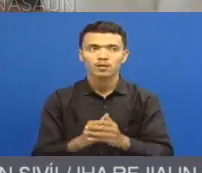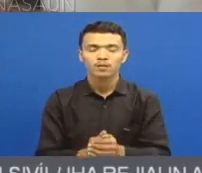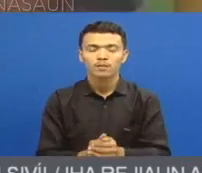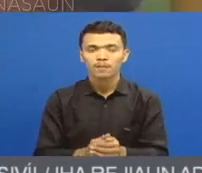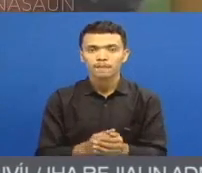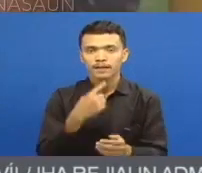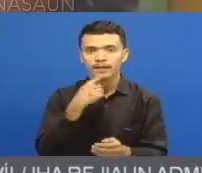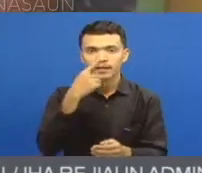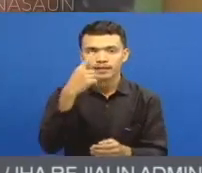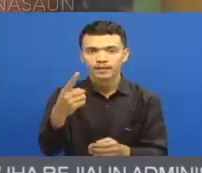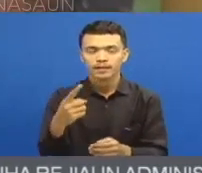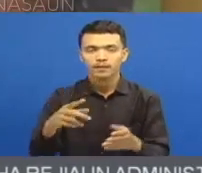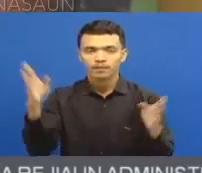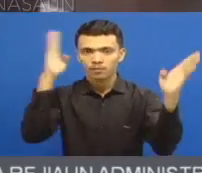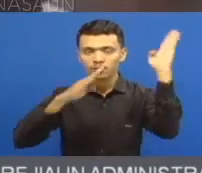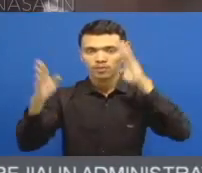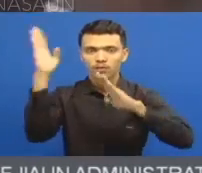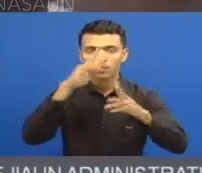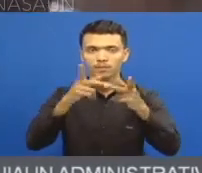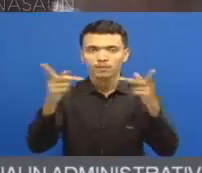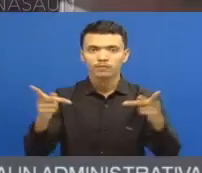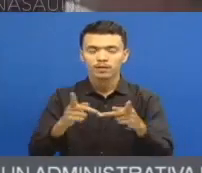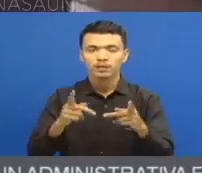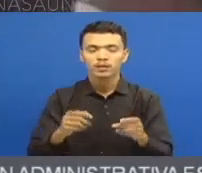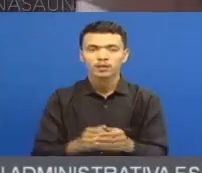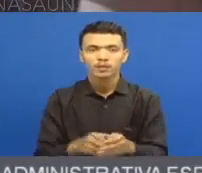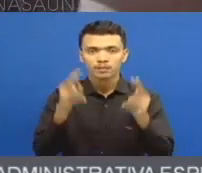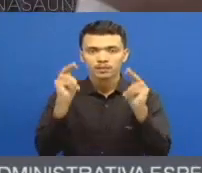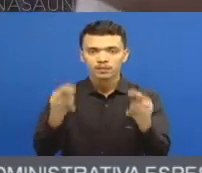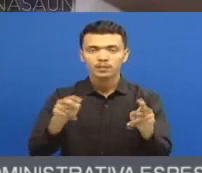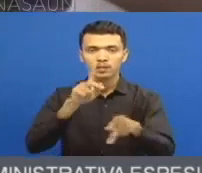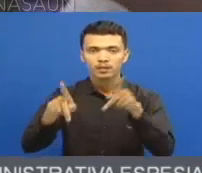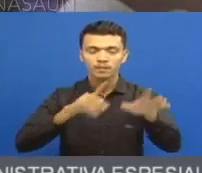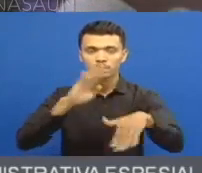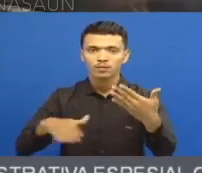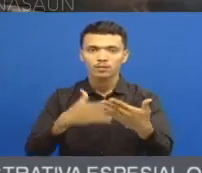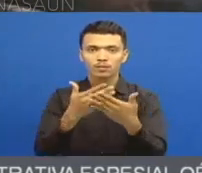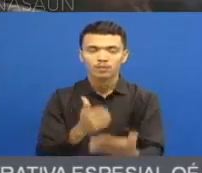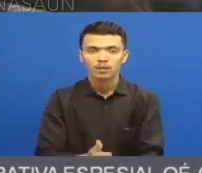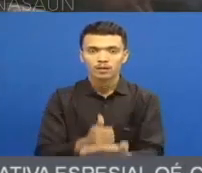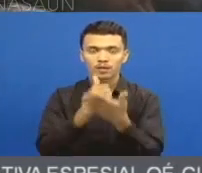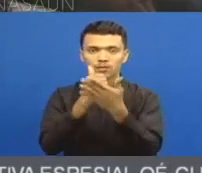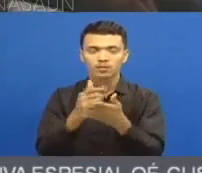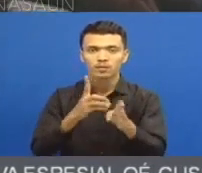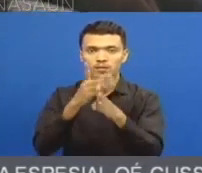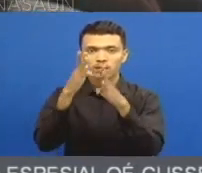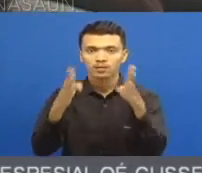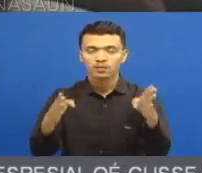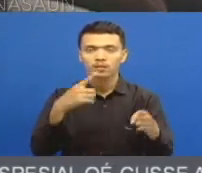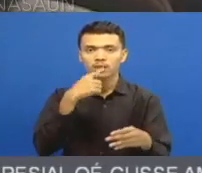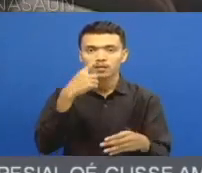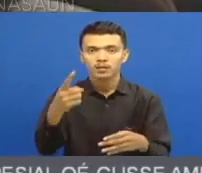Machado Fernandes Ateten, problema ambiental do problema global, precisa em roto e contribuição. Dirigente